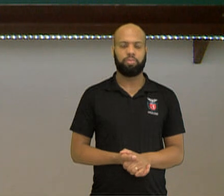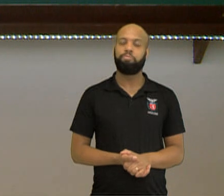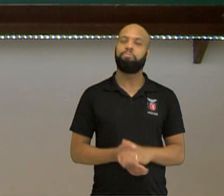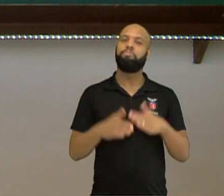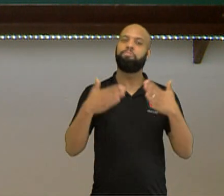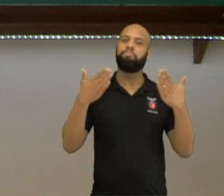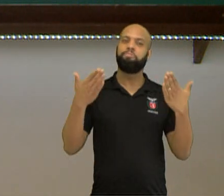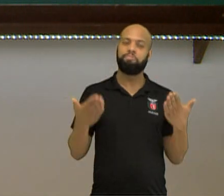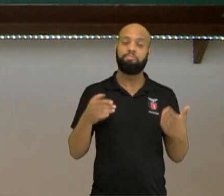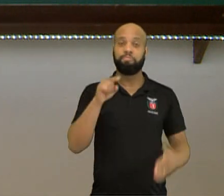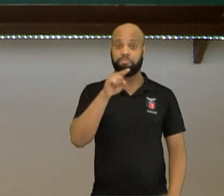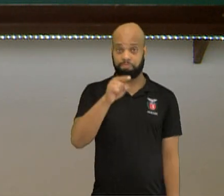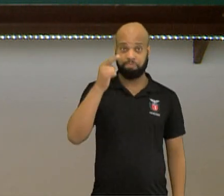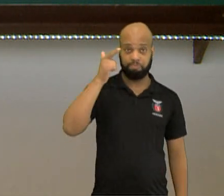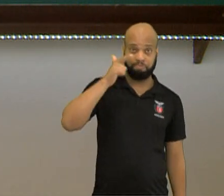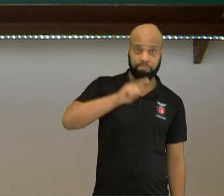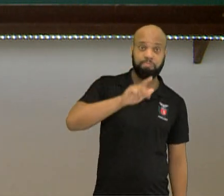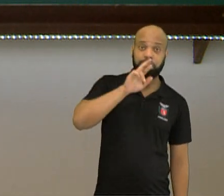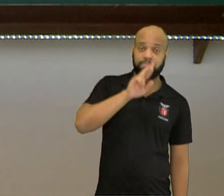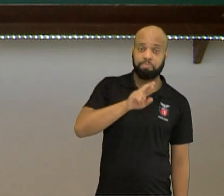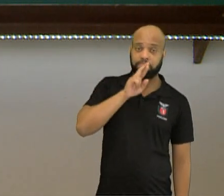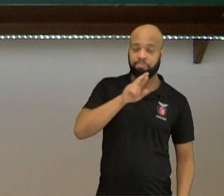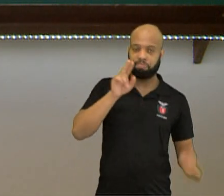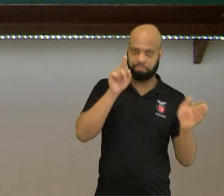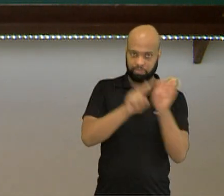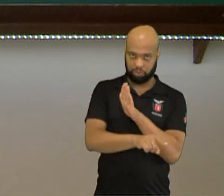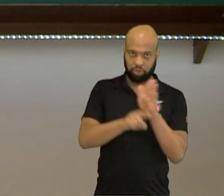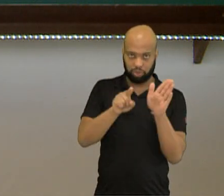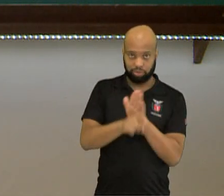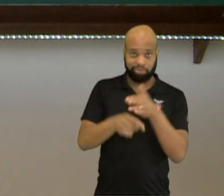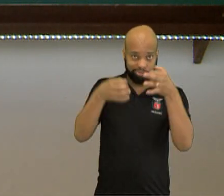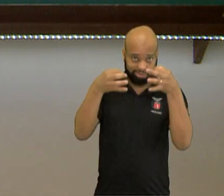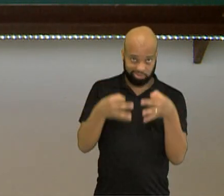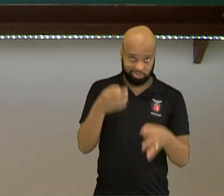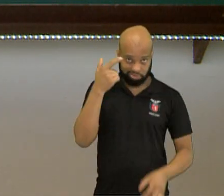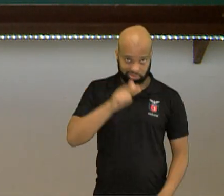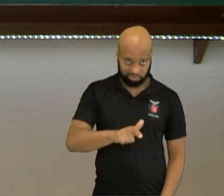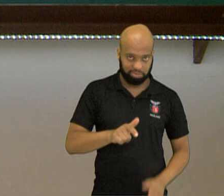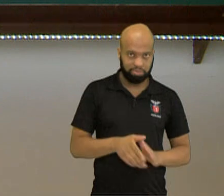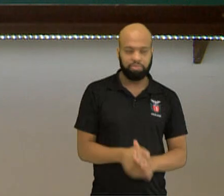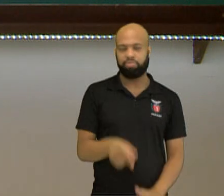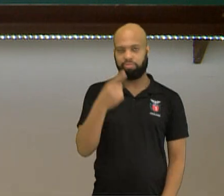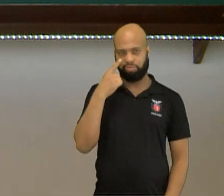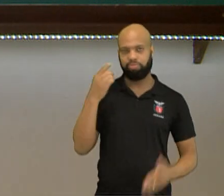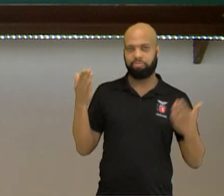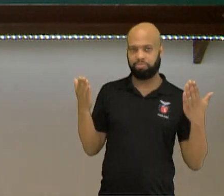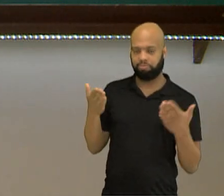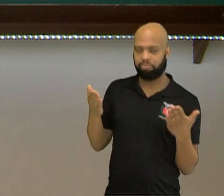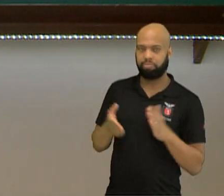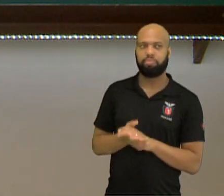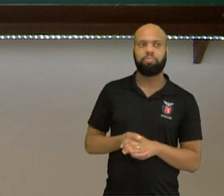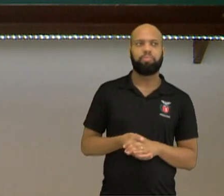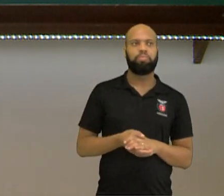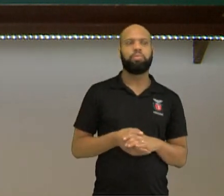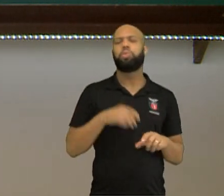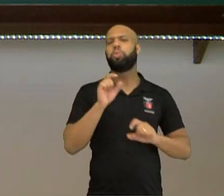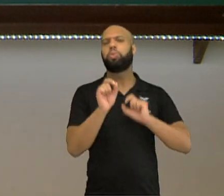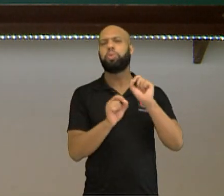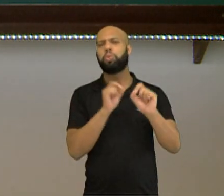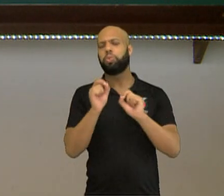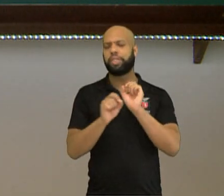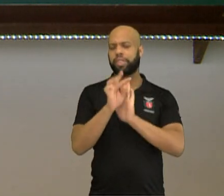E aí, será que você conseguiu responder bem certinho a questão? Vamos ver? O que é